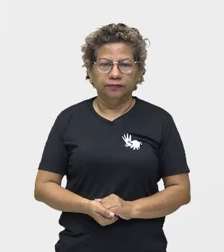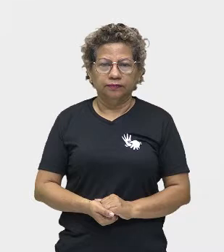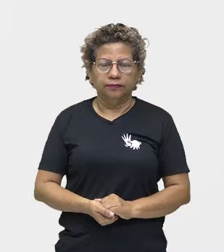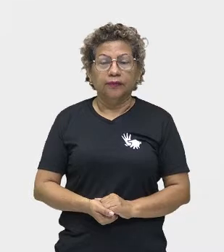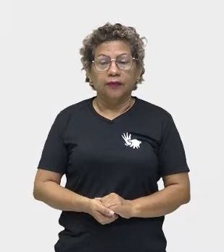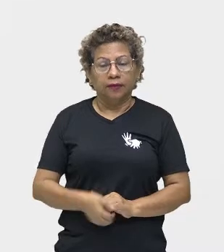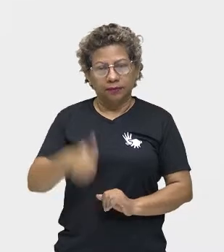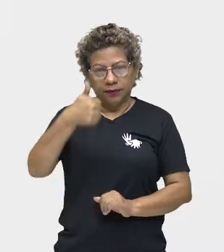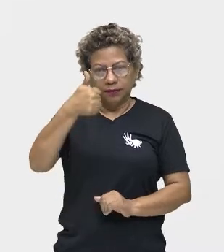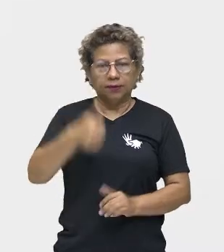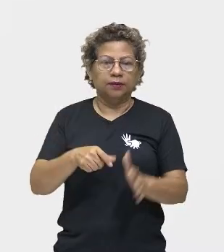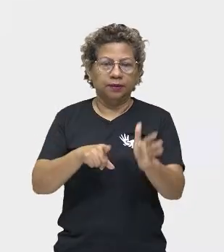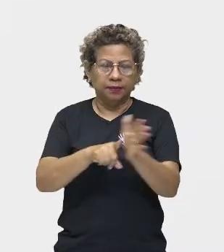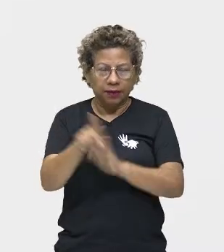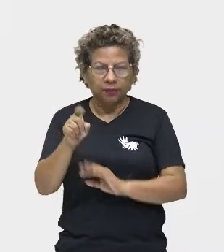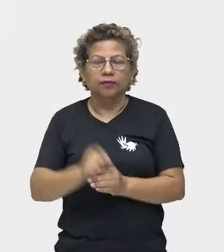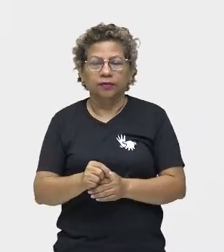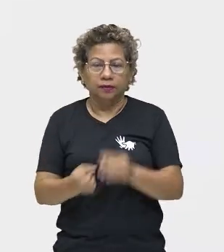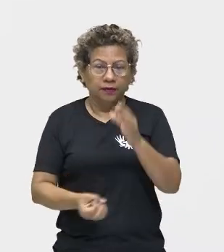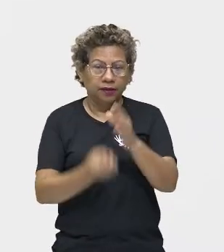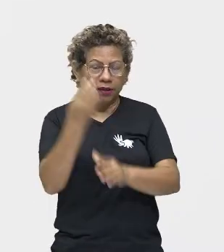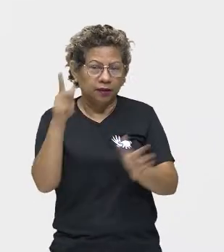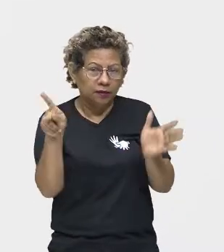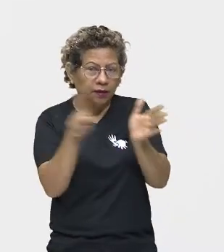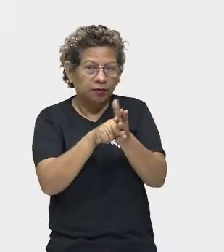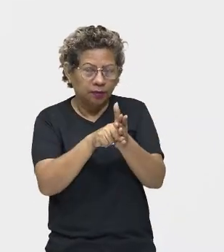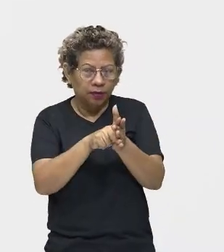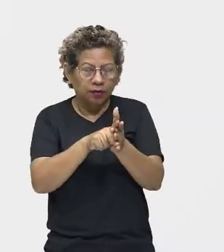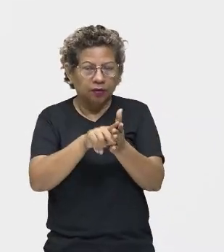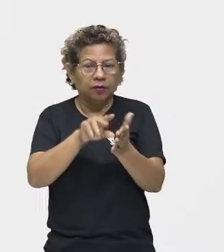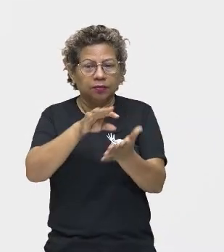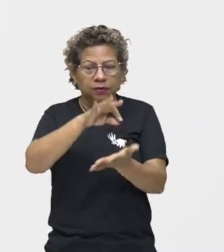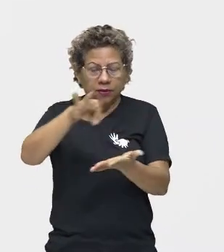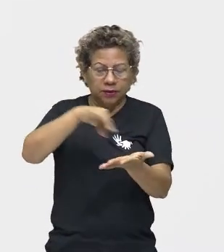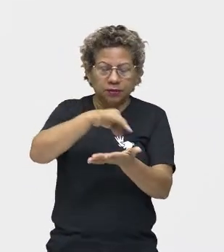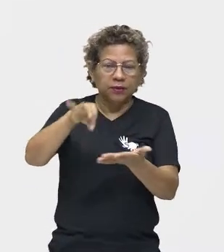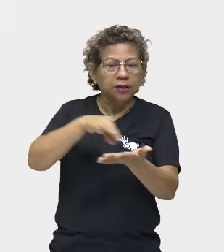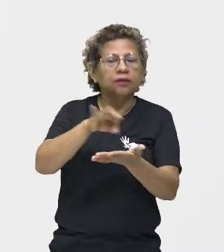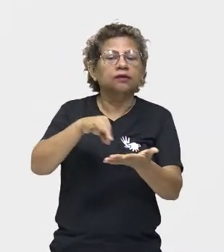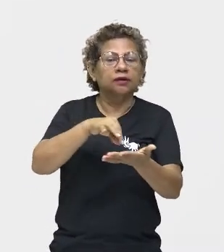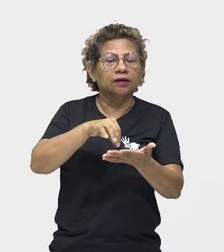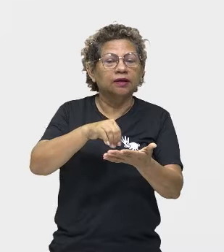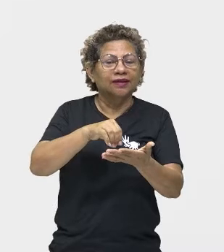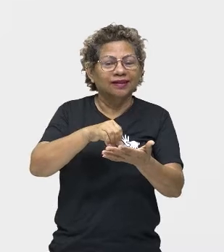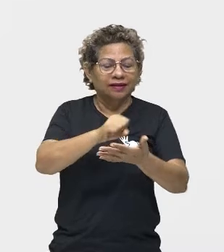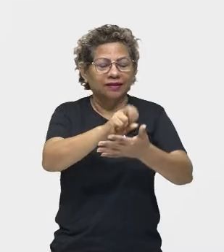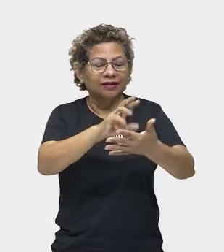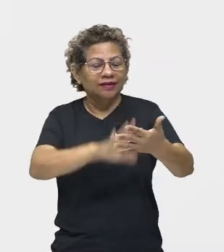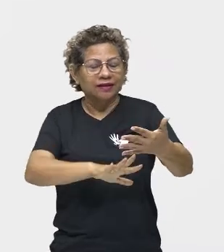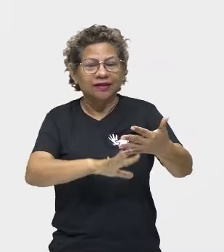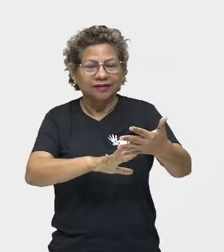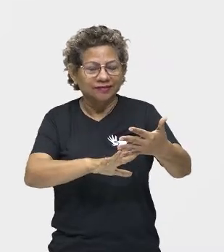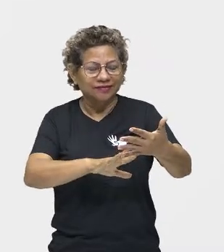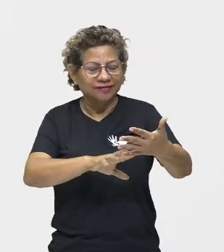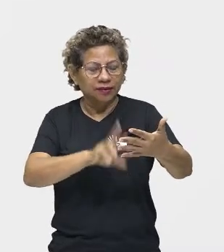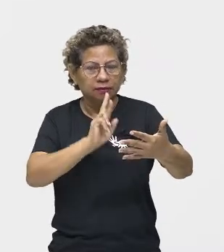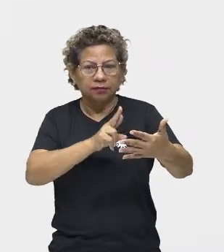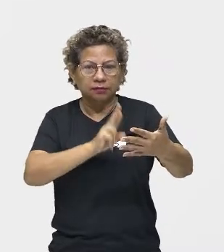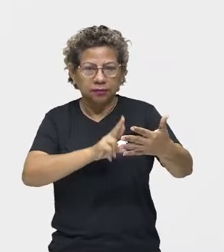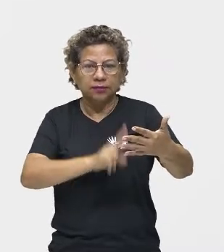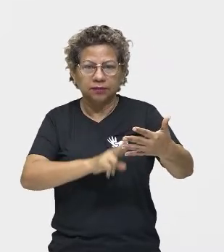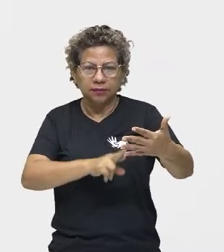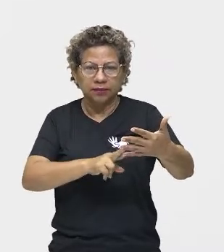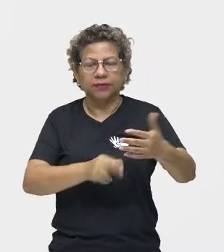Questão de número 1, vem daqui do Centro de Mídias, do ano de 2021, diz o seguinte: na figura a